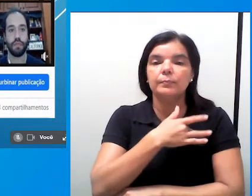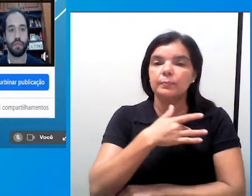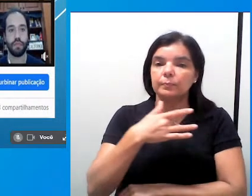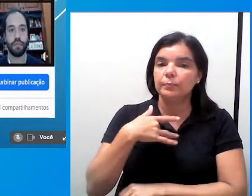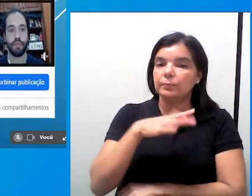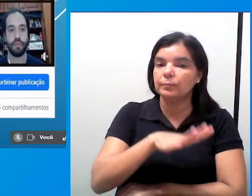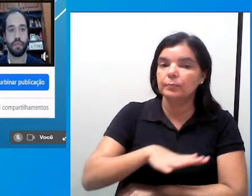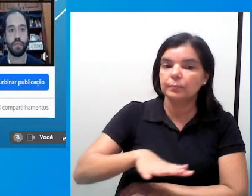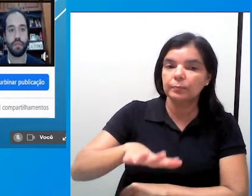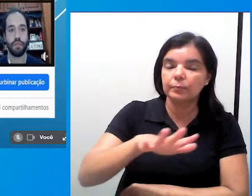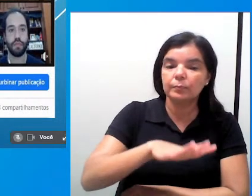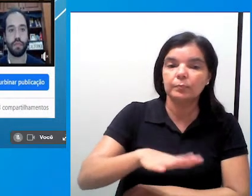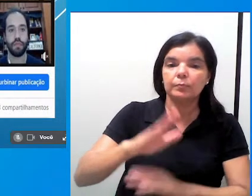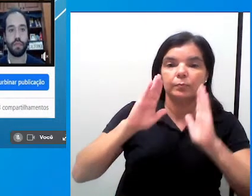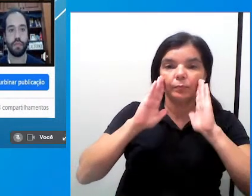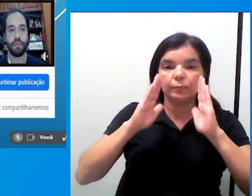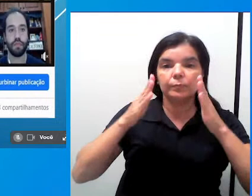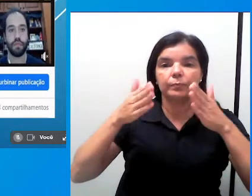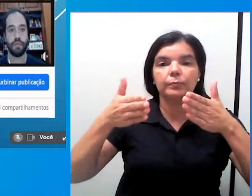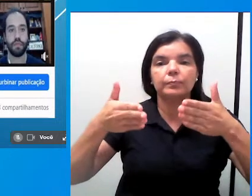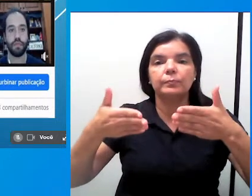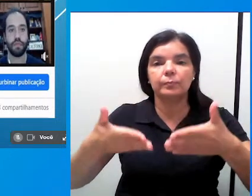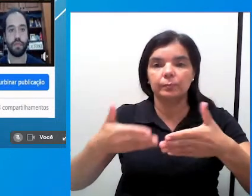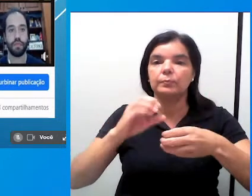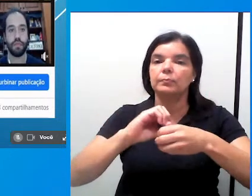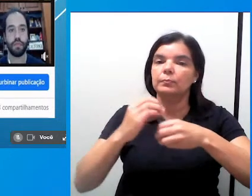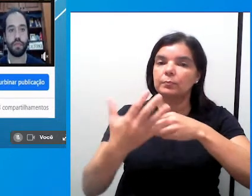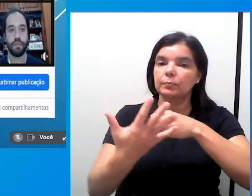em geral e dando uma atenção especial para a pandemia do Covid,